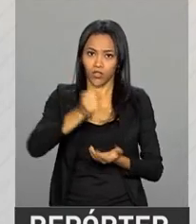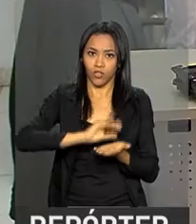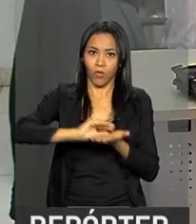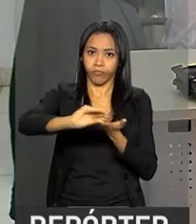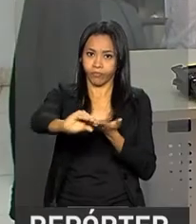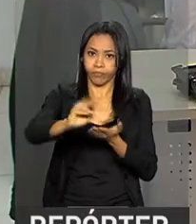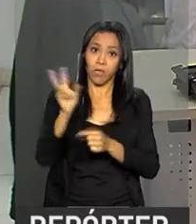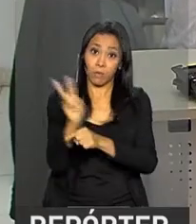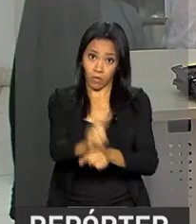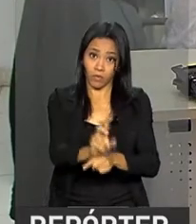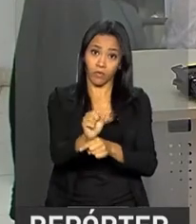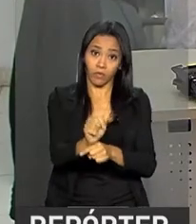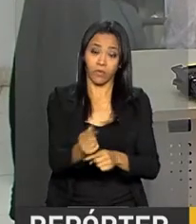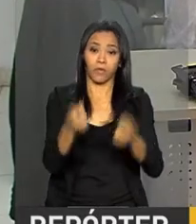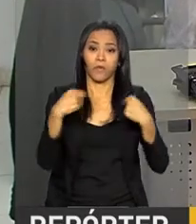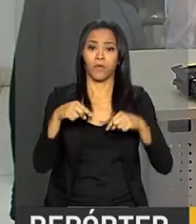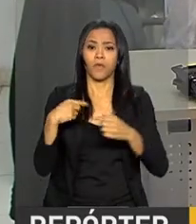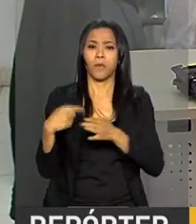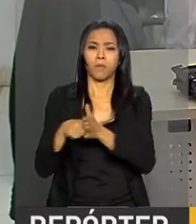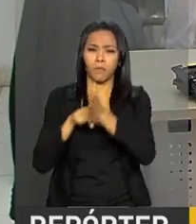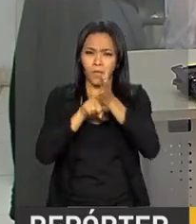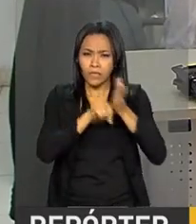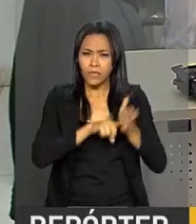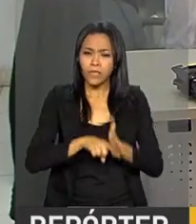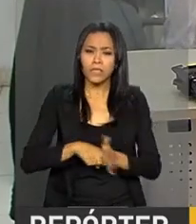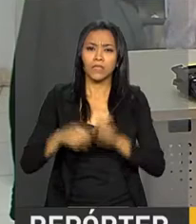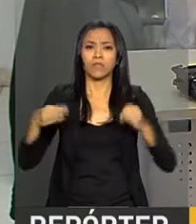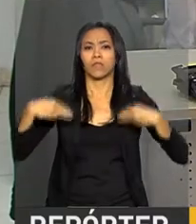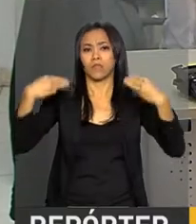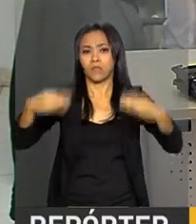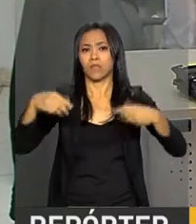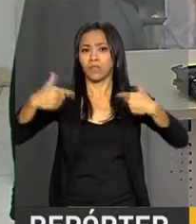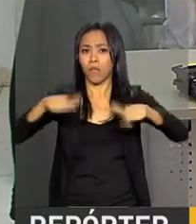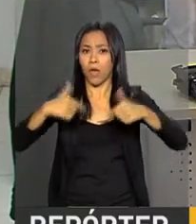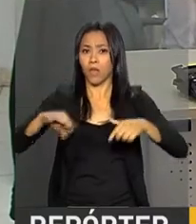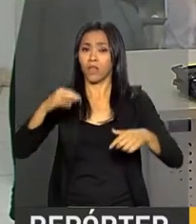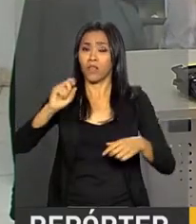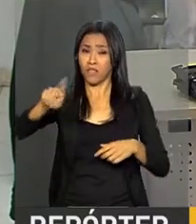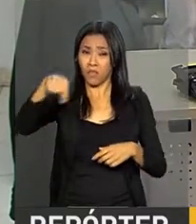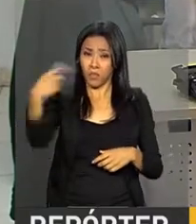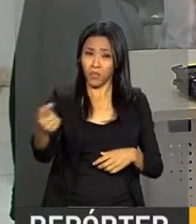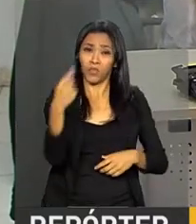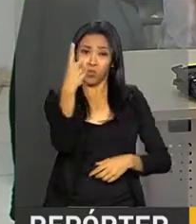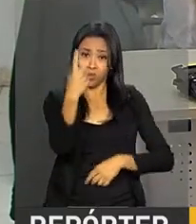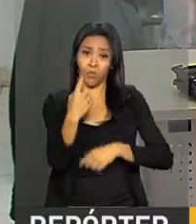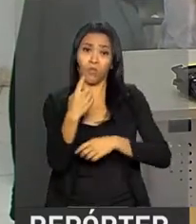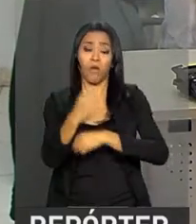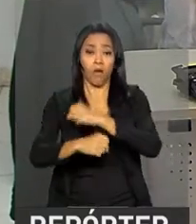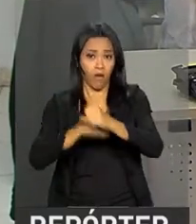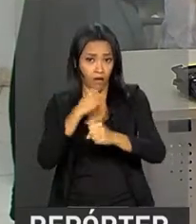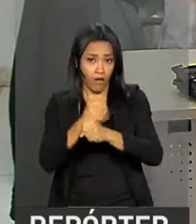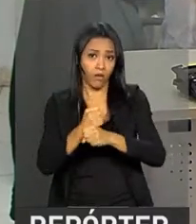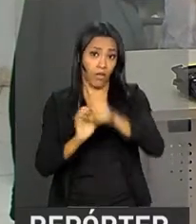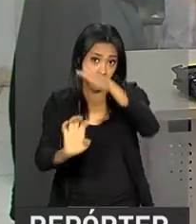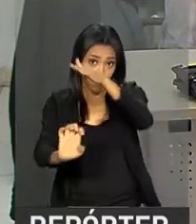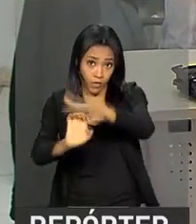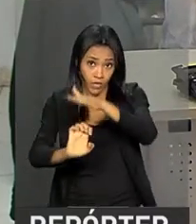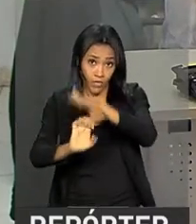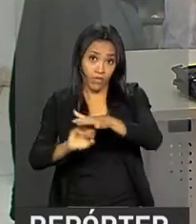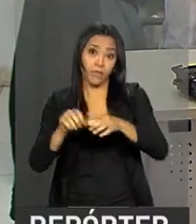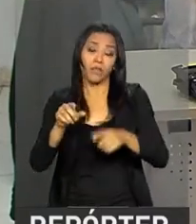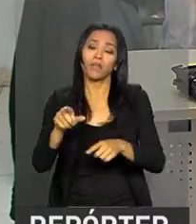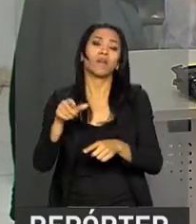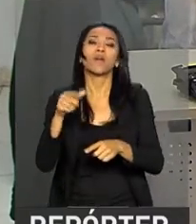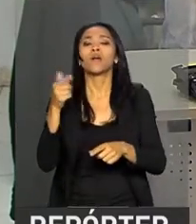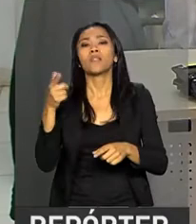crédito estudos do ministério do trabalho demonstram que depois de um ano as empresas que tomam crédito pelo projeto tem em média um estoque de